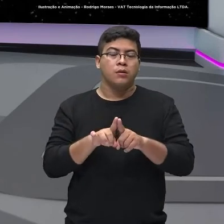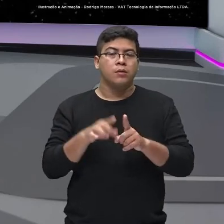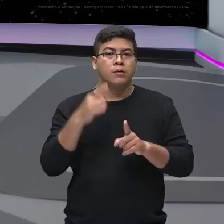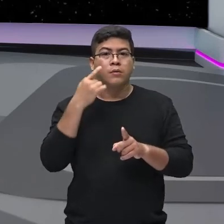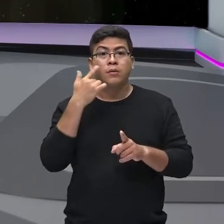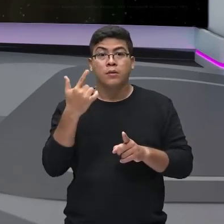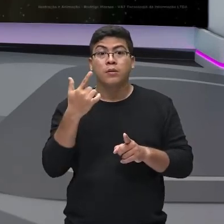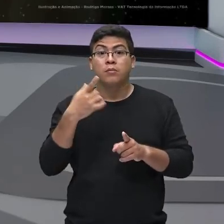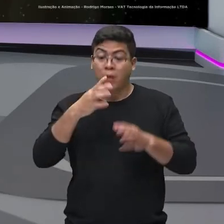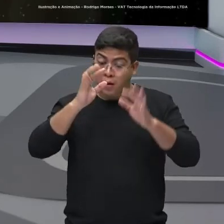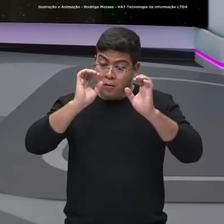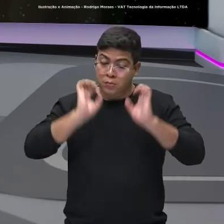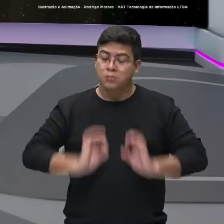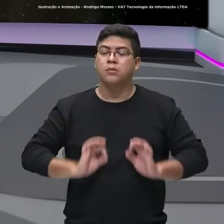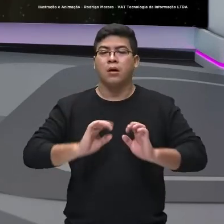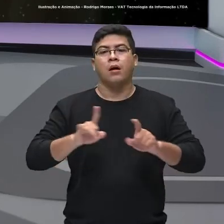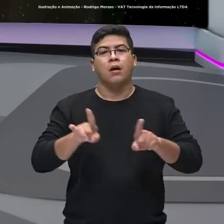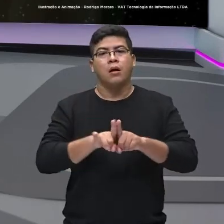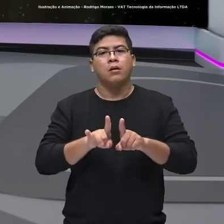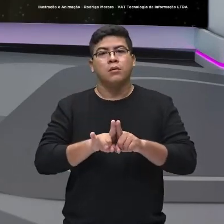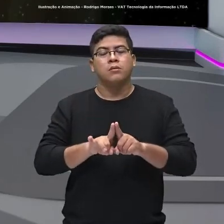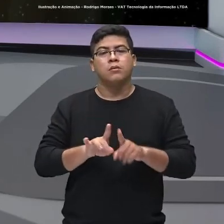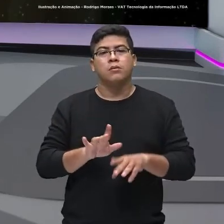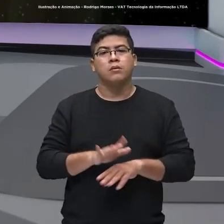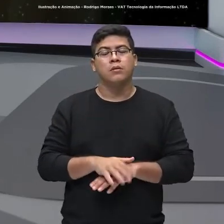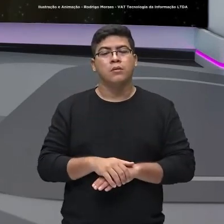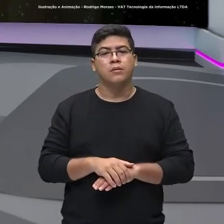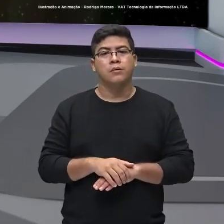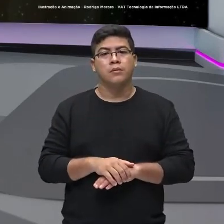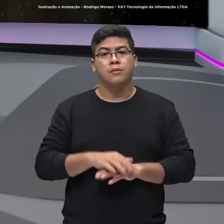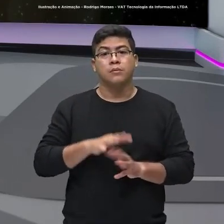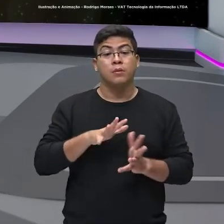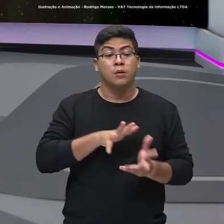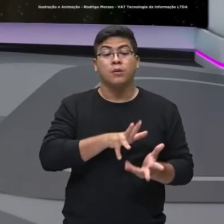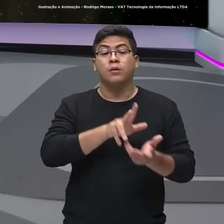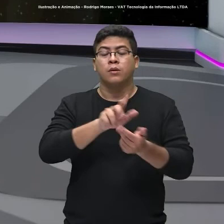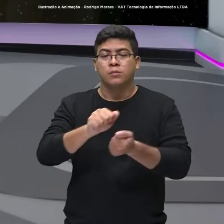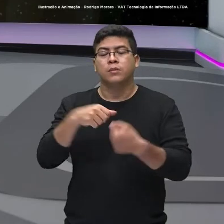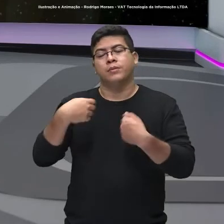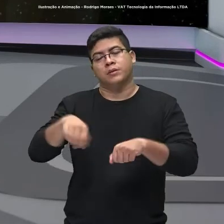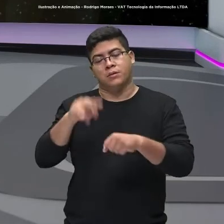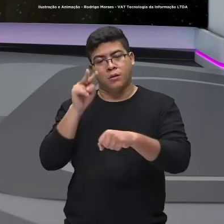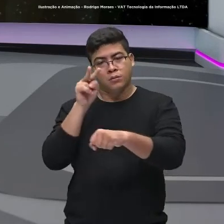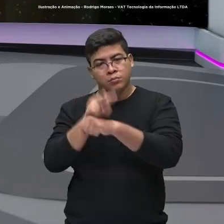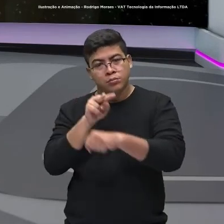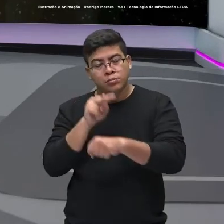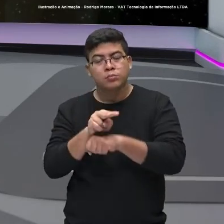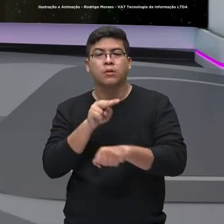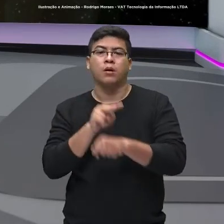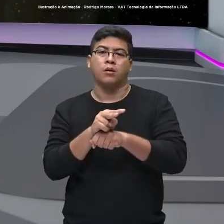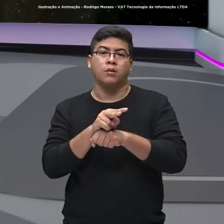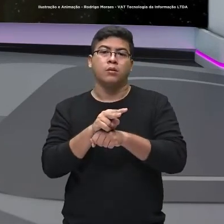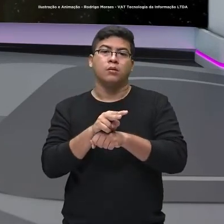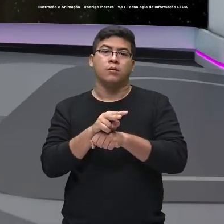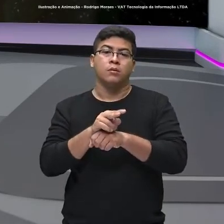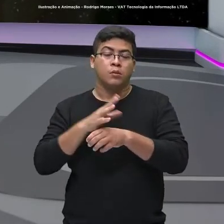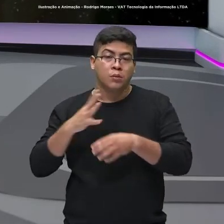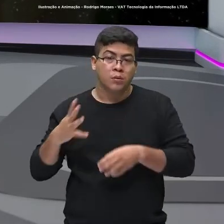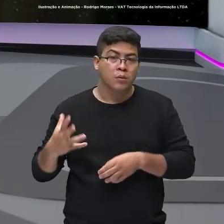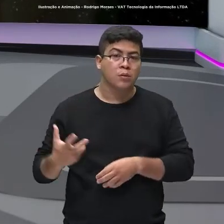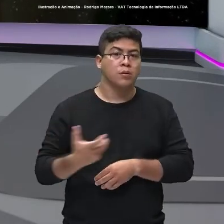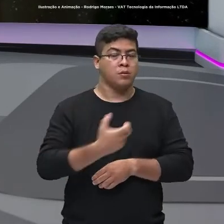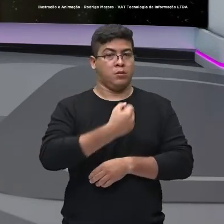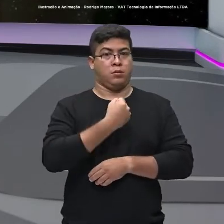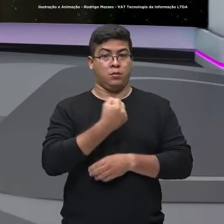honrando essa dimensão da humanidade. Uma humanidade que deve ser cuidada, uma humanidade que deve ser salvaguardada,